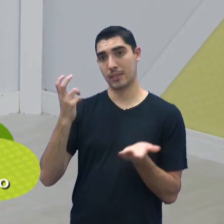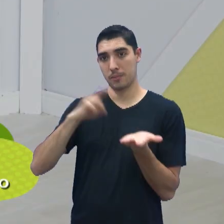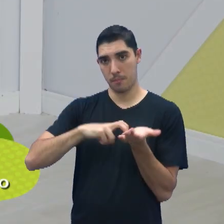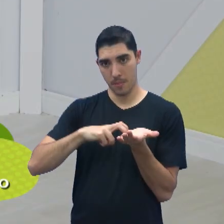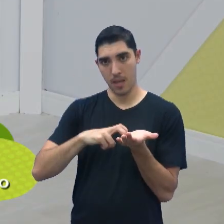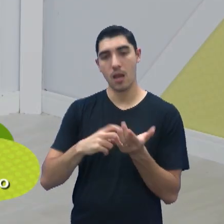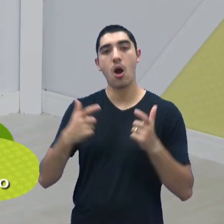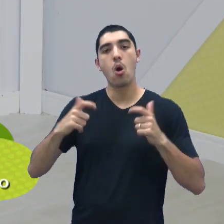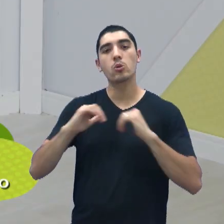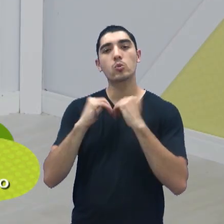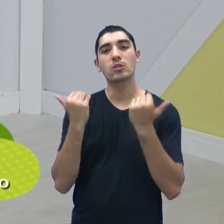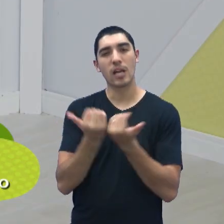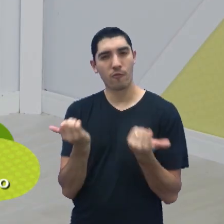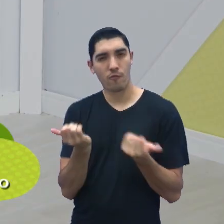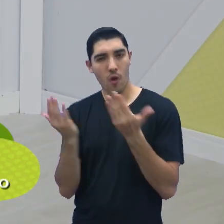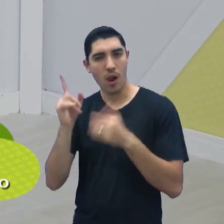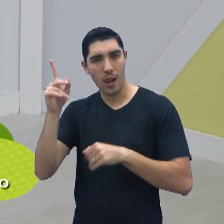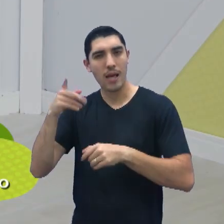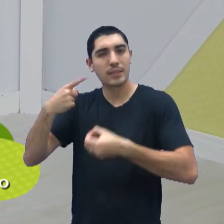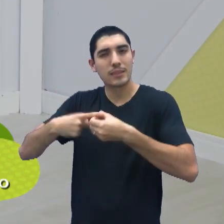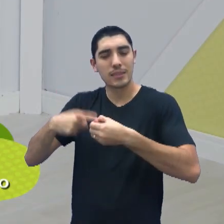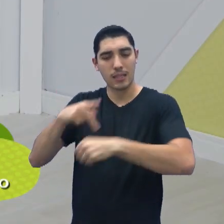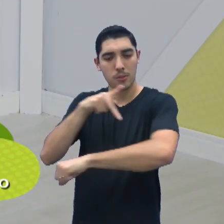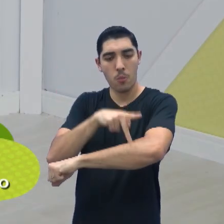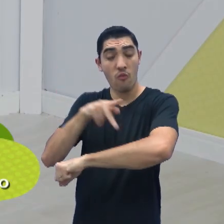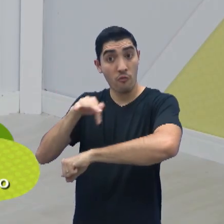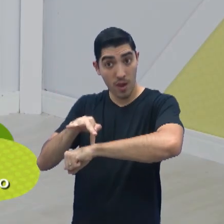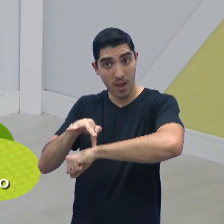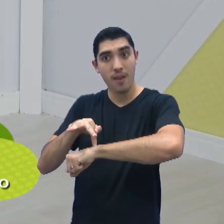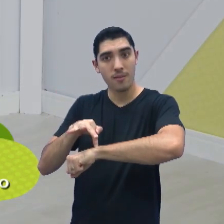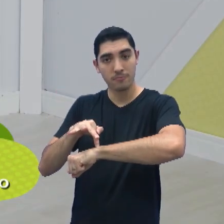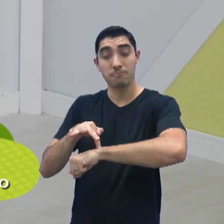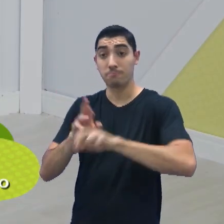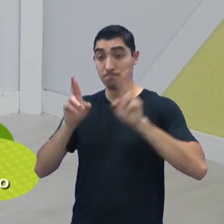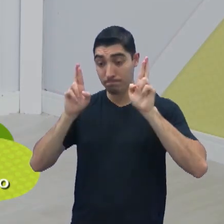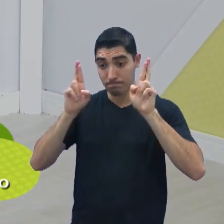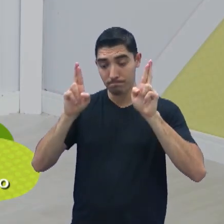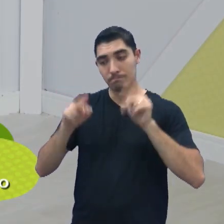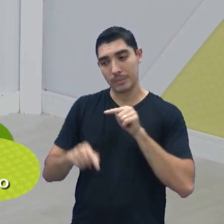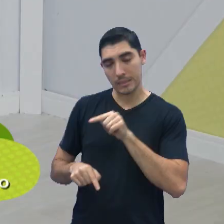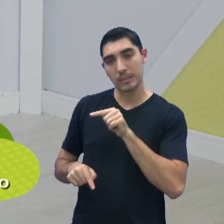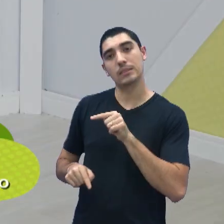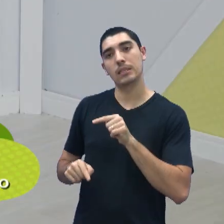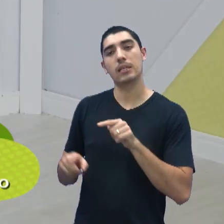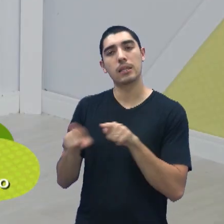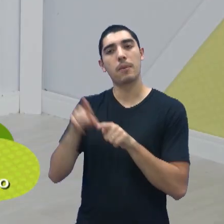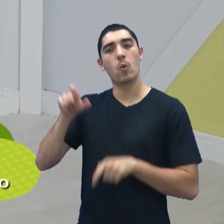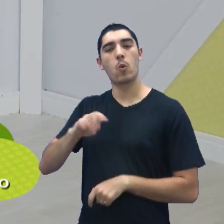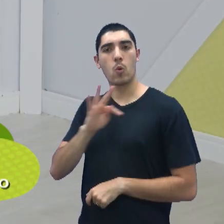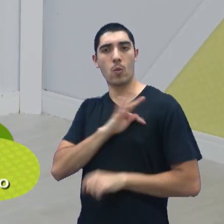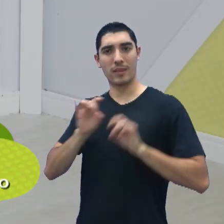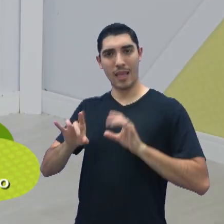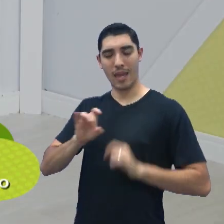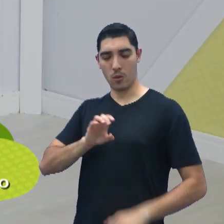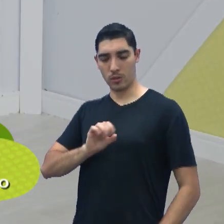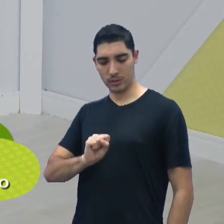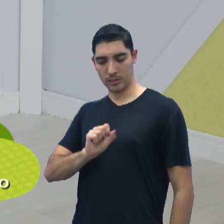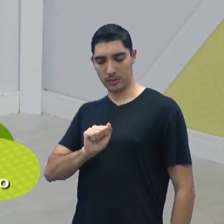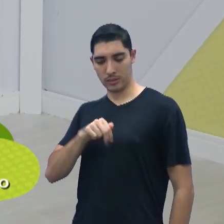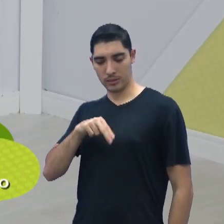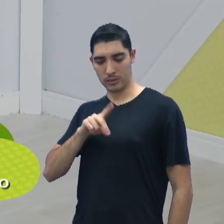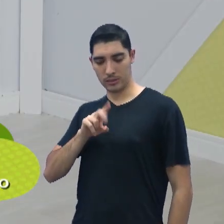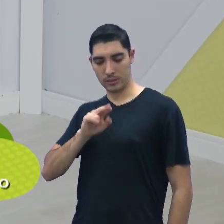Estádio Ferreirão, lá em Porto Ferreira. Vamos acompanhar e torcer para os meninos e também para o técnico Sandrinho da equipe do